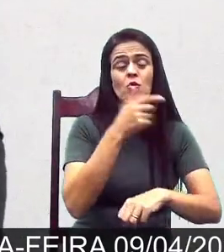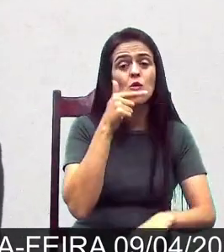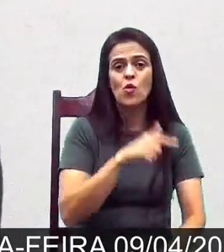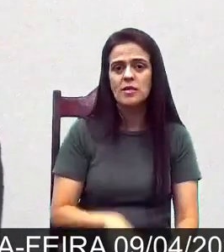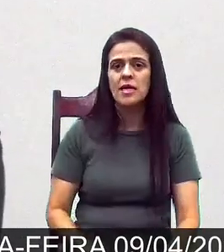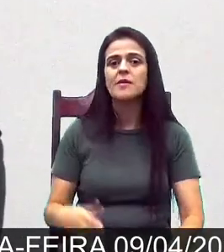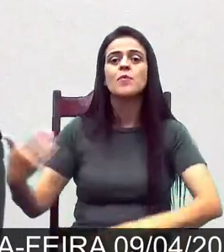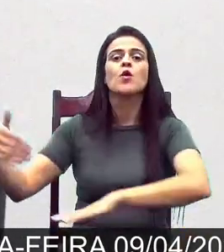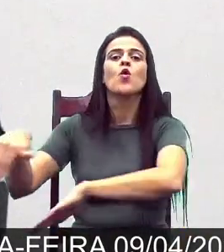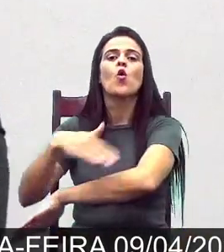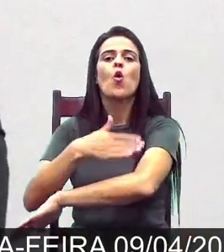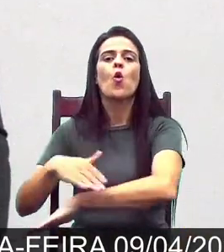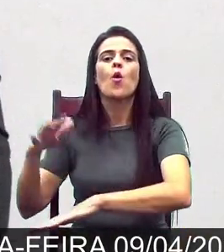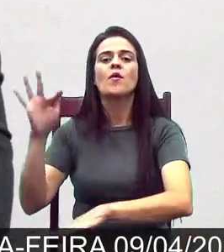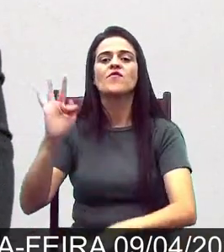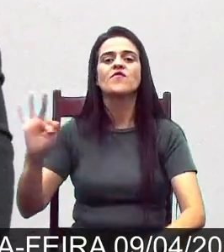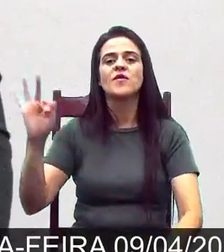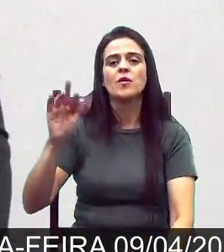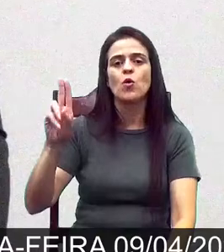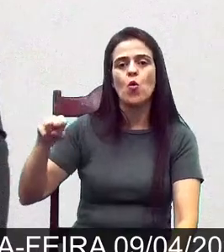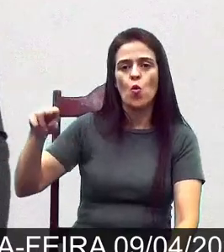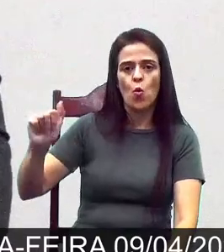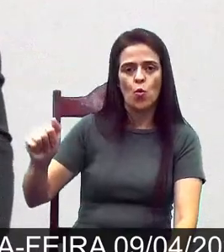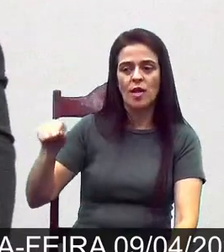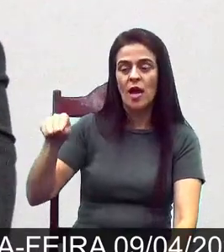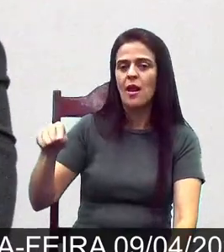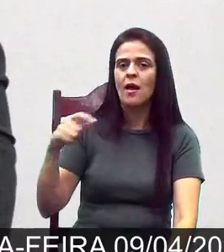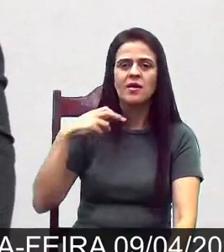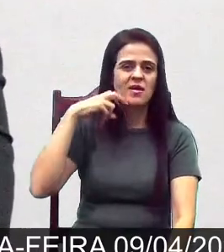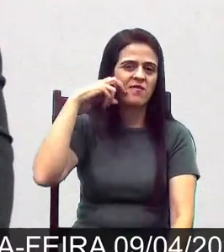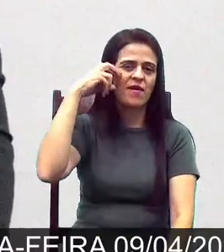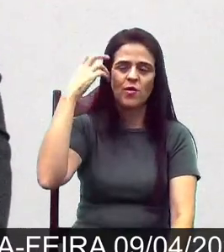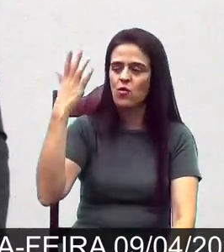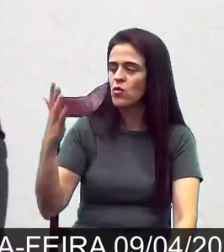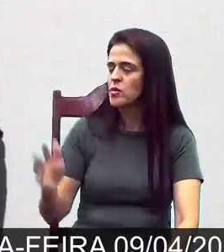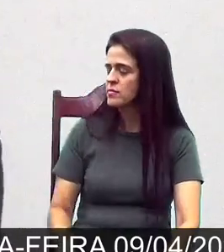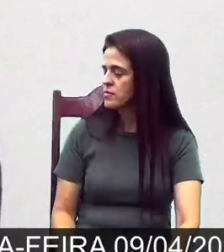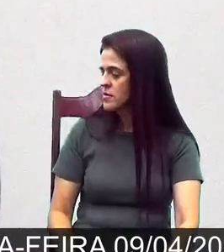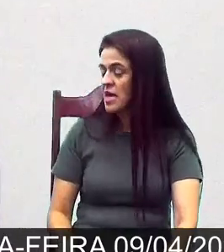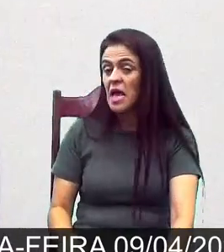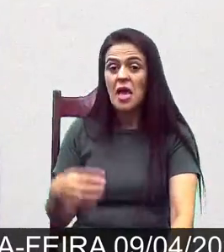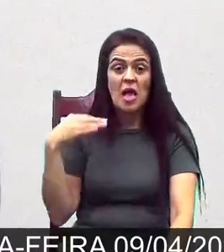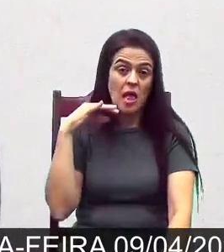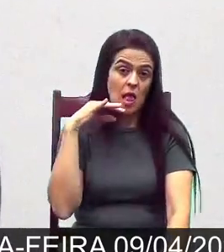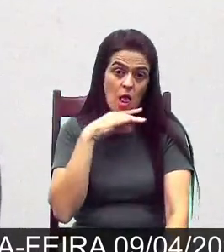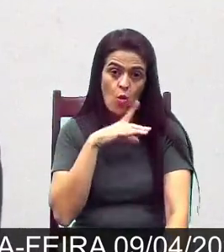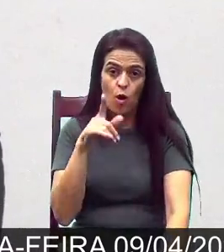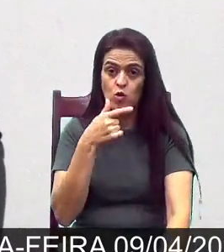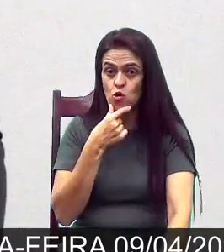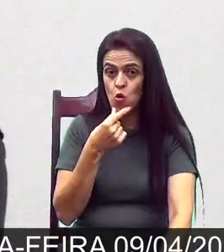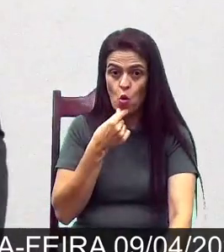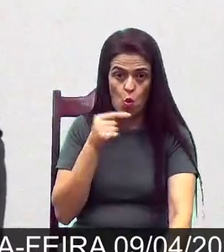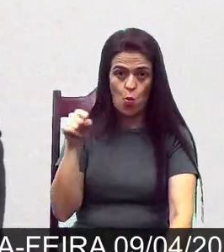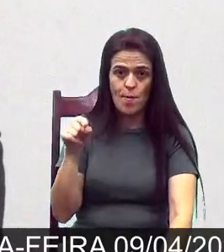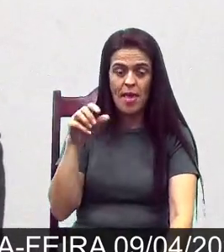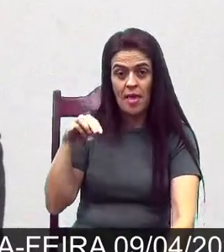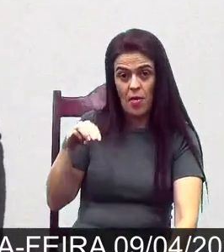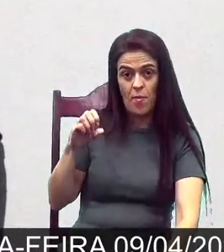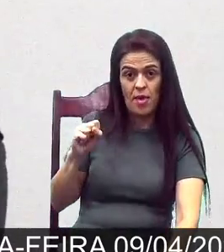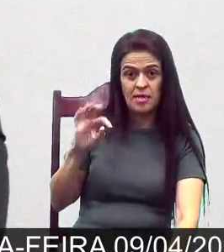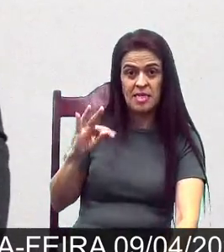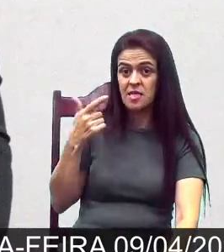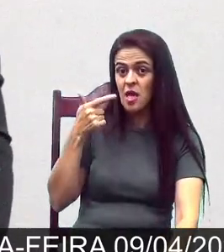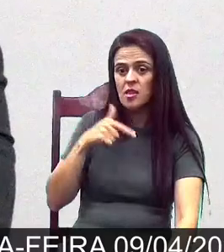alguma coisa, aquilo lá só não é mais vergonhoso, porque eu acho que o superintendente não anda na cidade, ele não anda lá, ele não passa